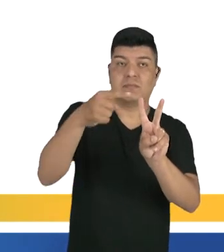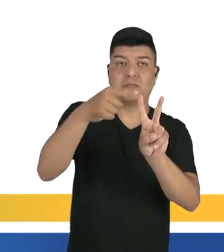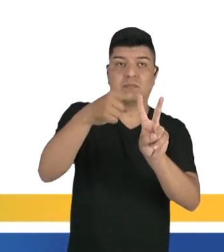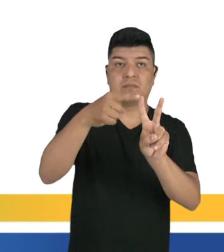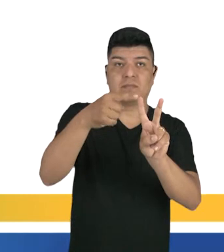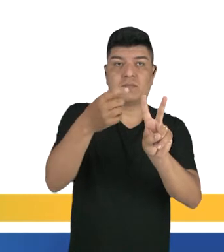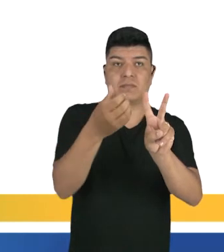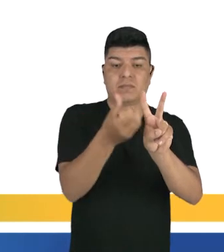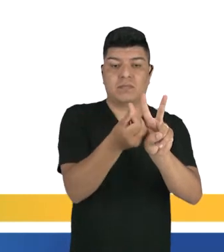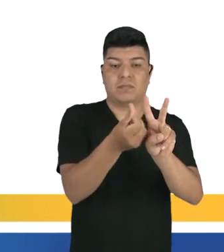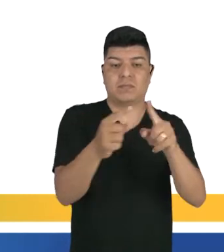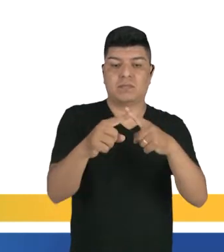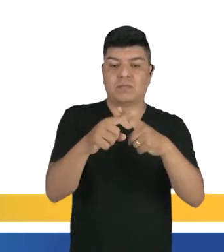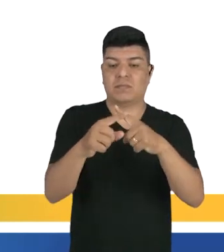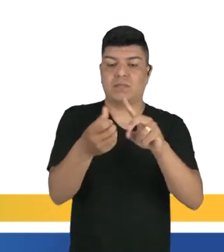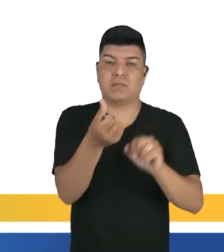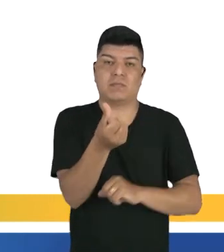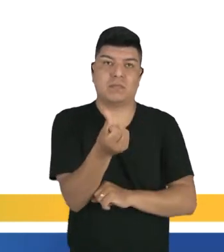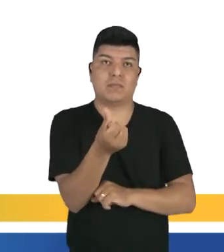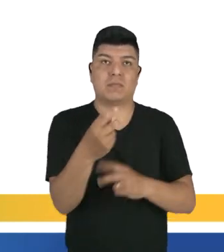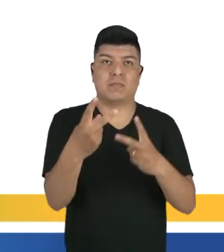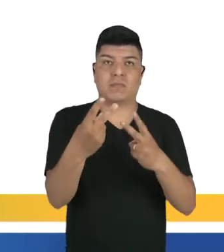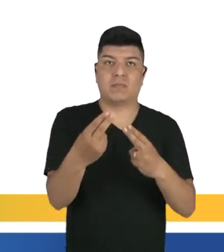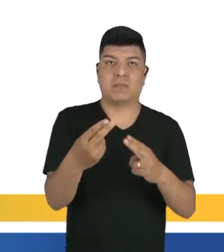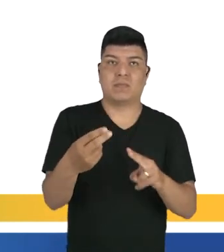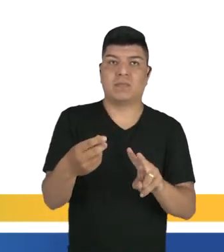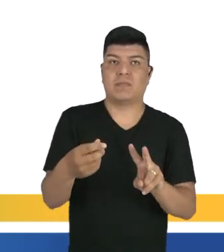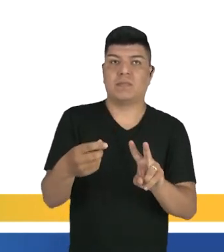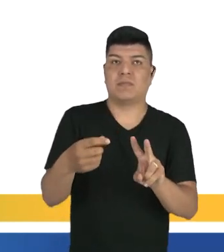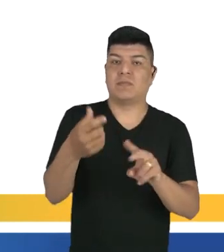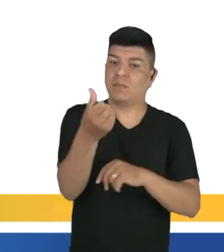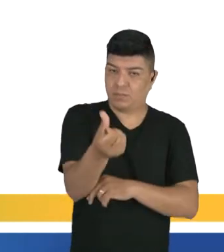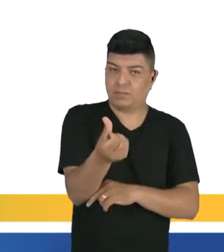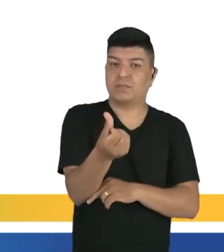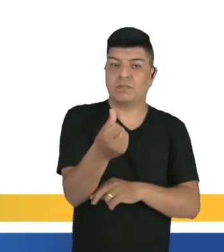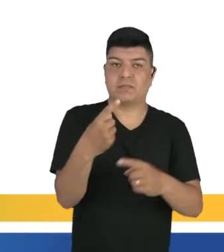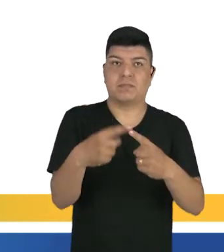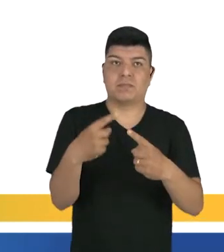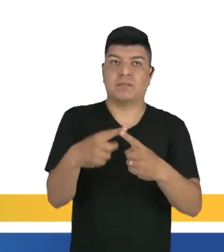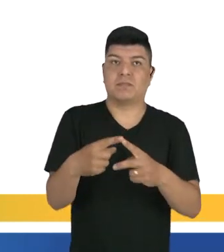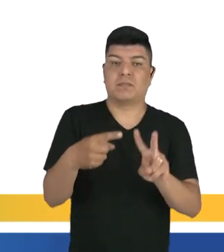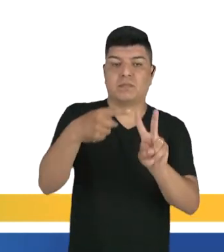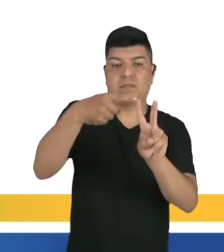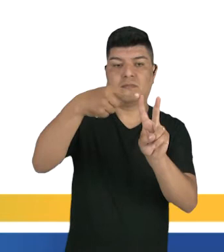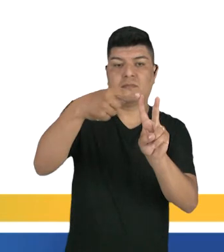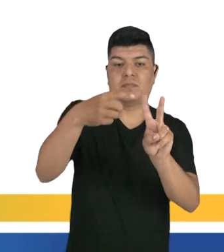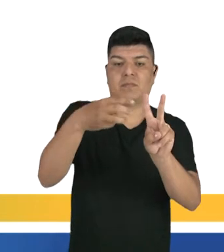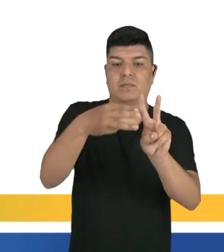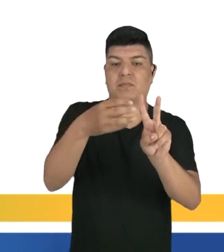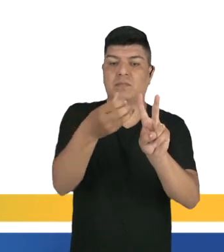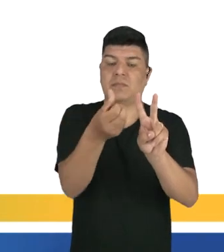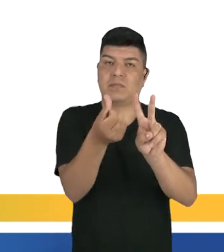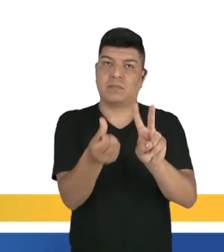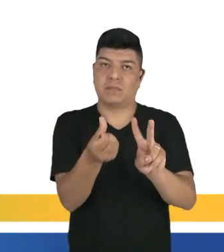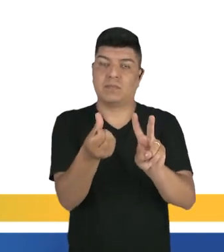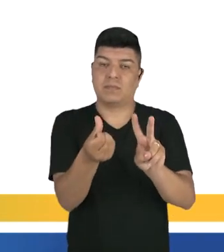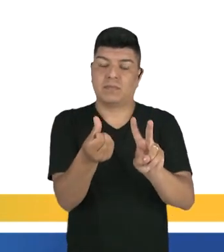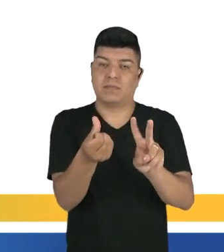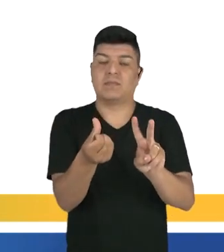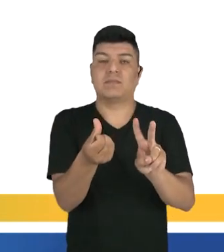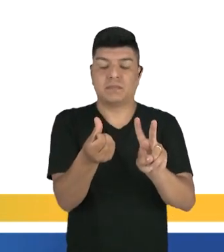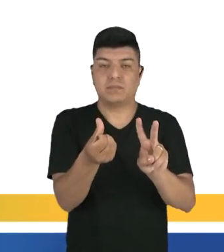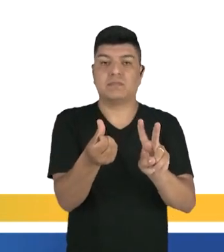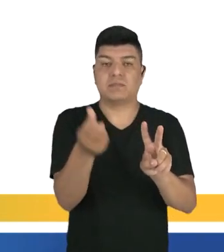mesmos. Raiz quadrada de 6 vezes 6, que daria 6 no caso, porque, né, ficaria a raiz quadrada de 6 ao quadrado, usando aquela